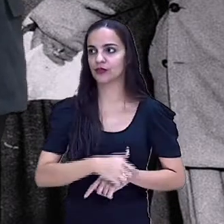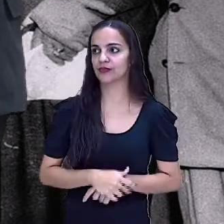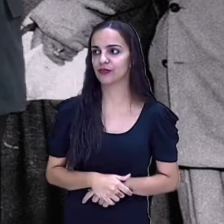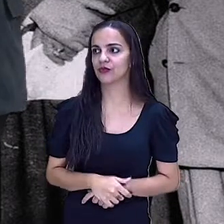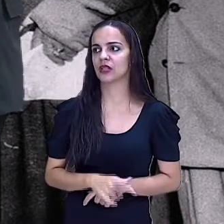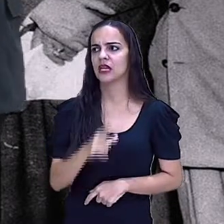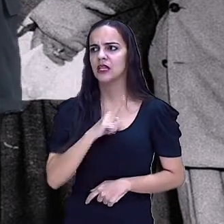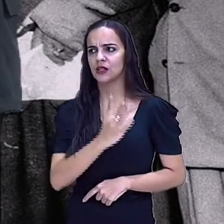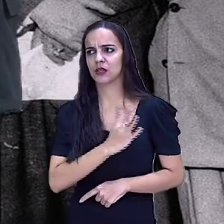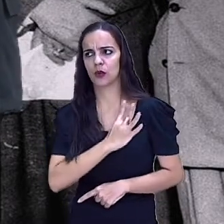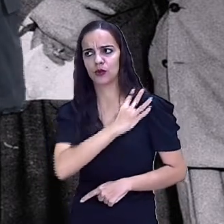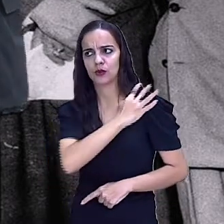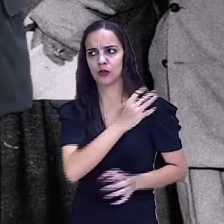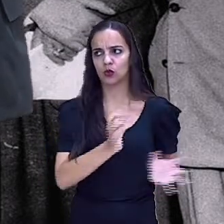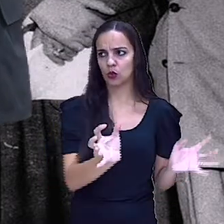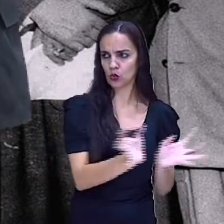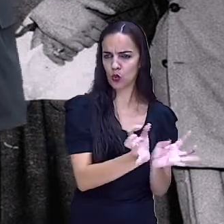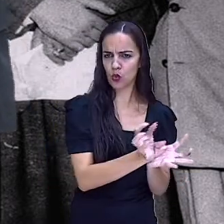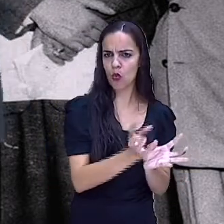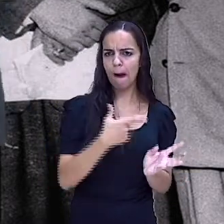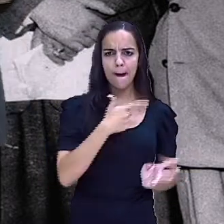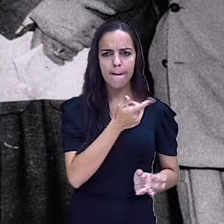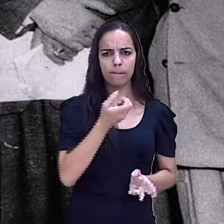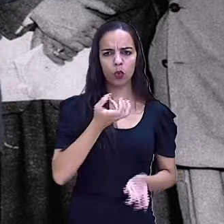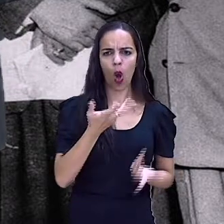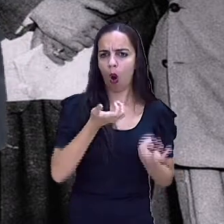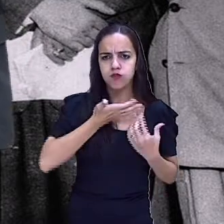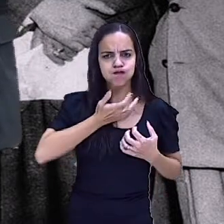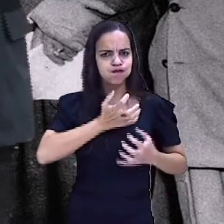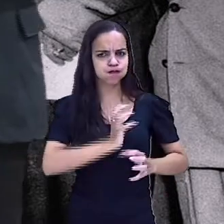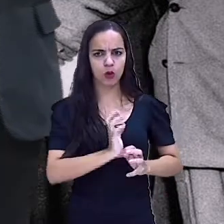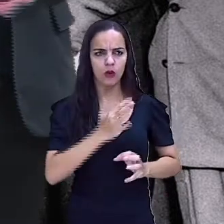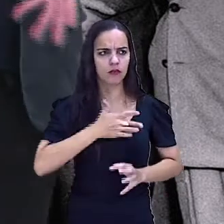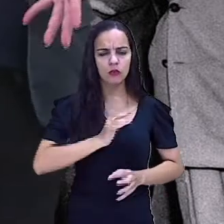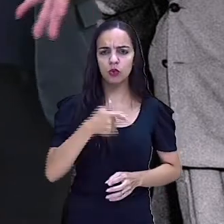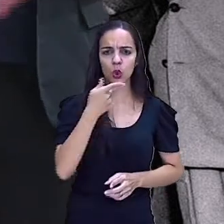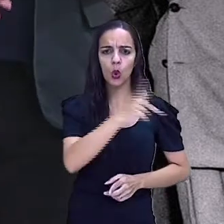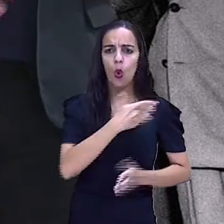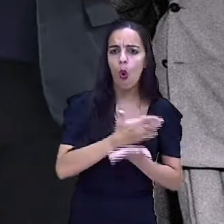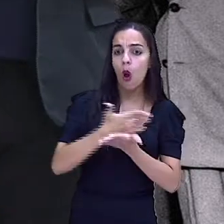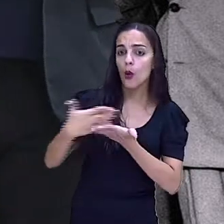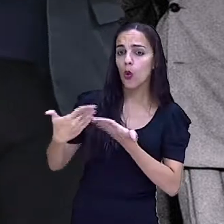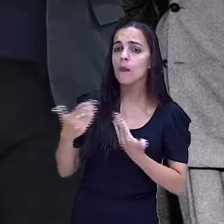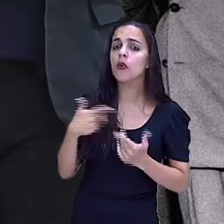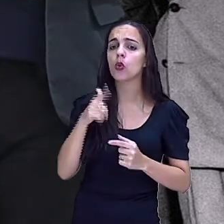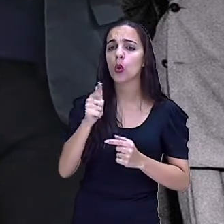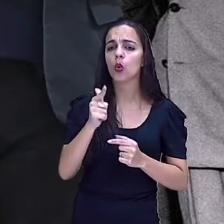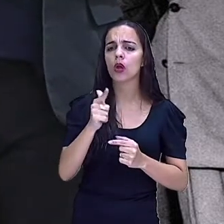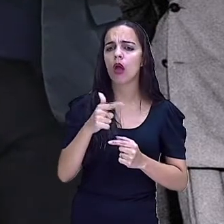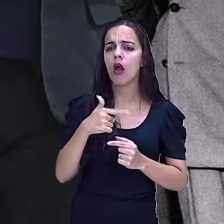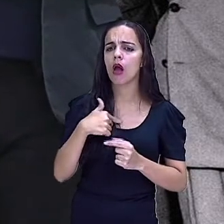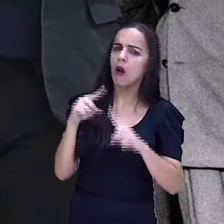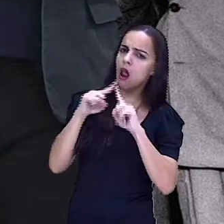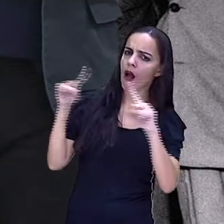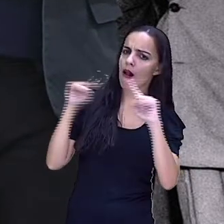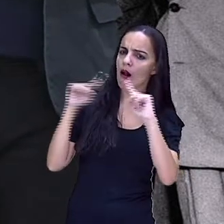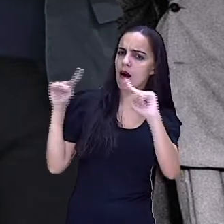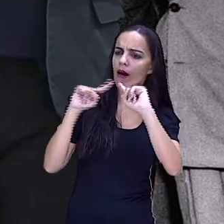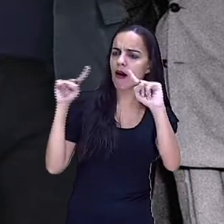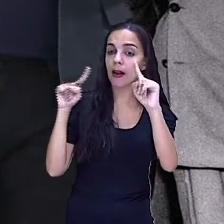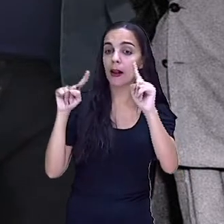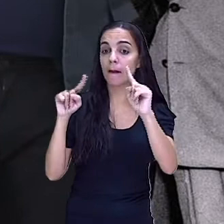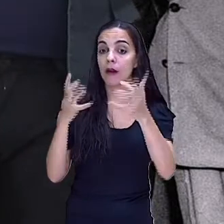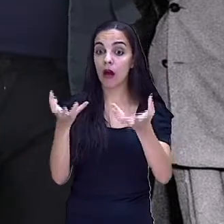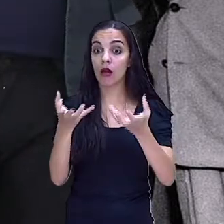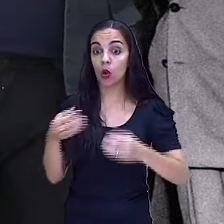que agiram e deram um ultimato ao presidente, obrigando a abandonar a presidência do Brasil. Com